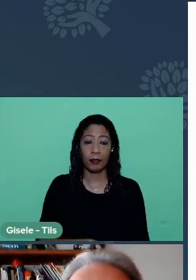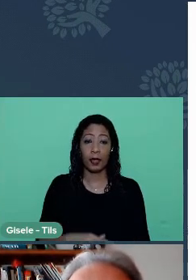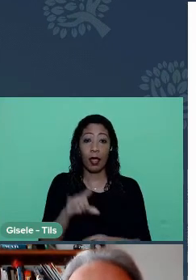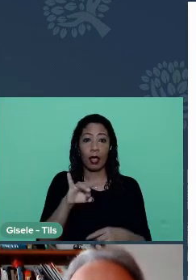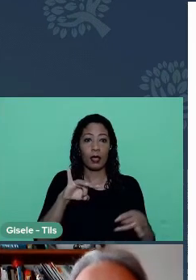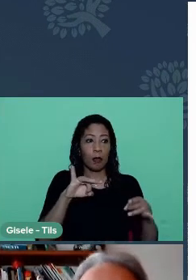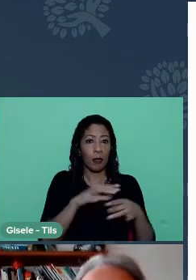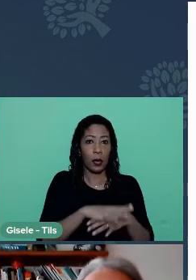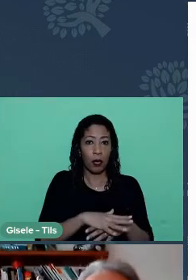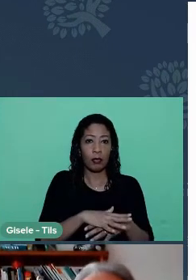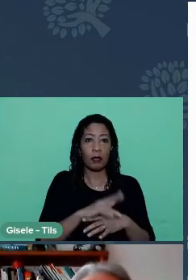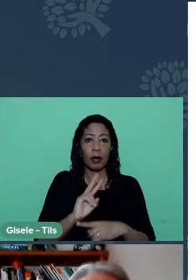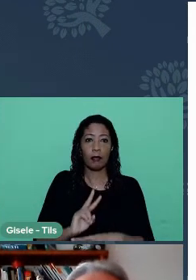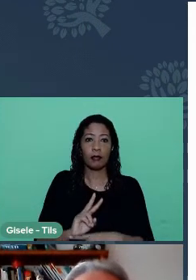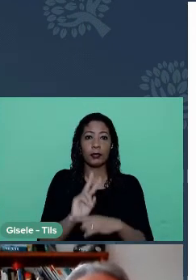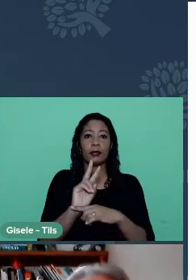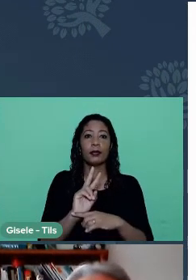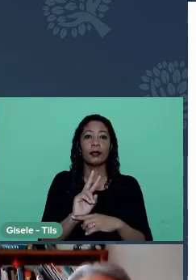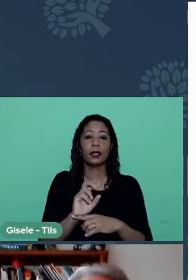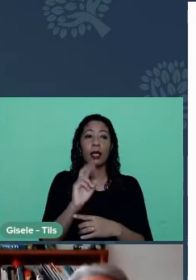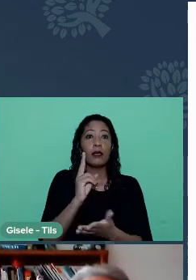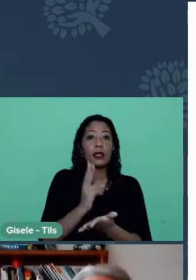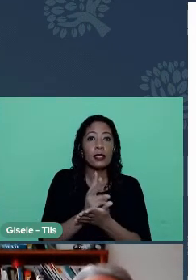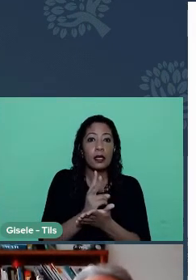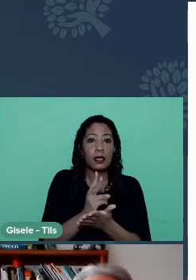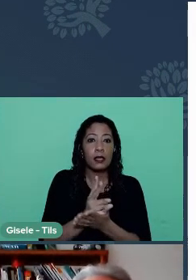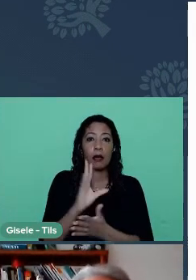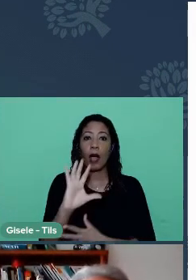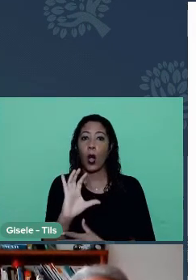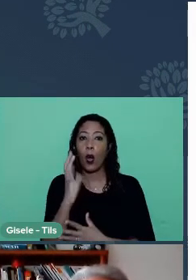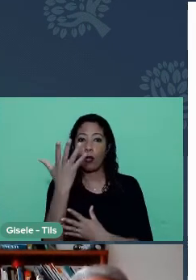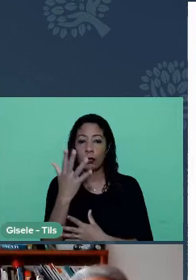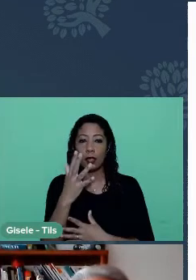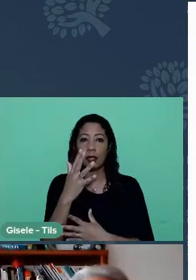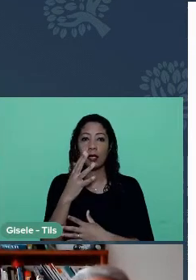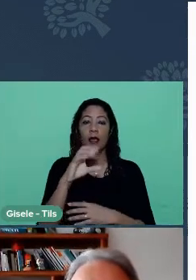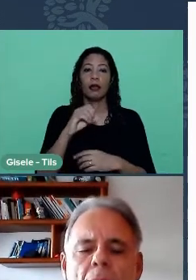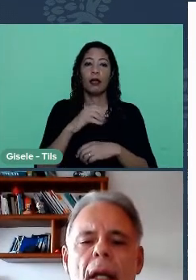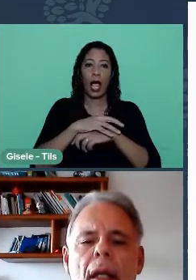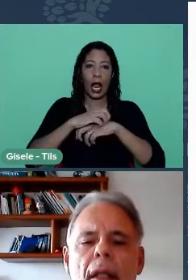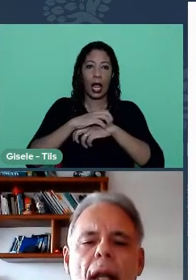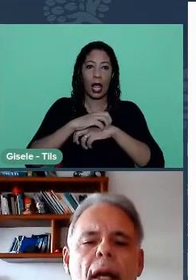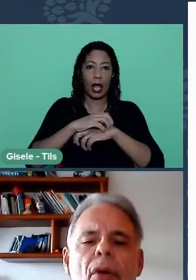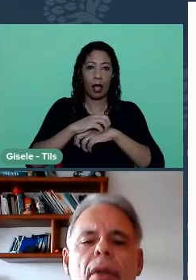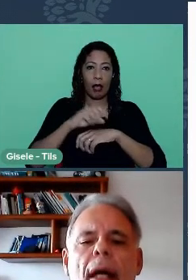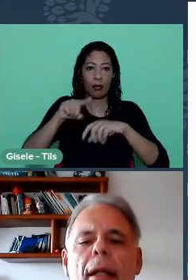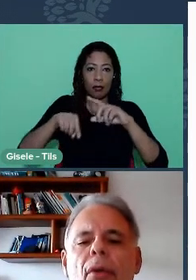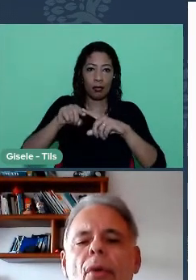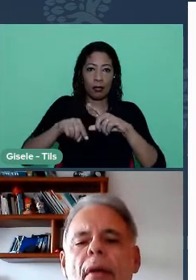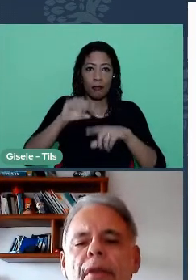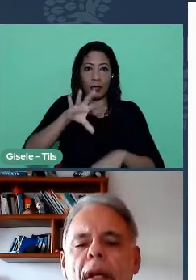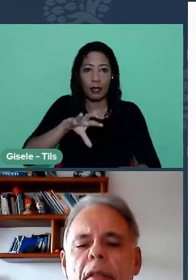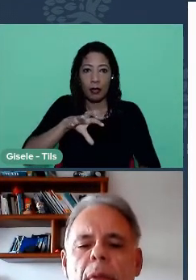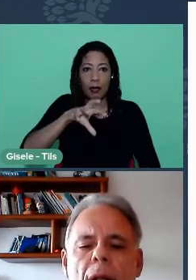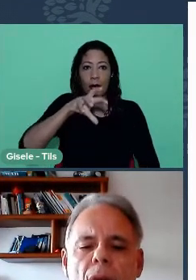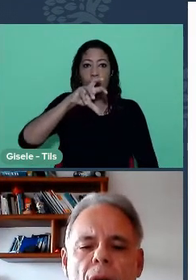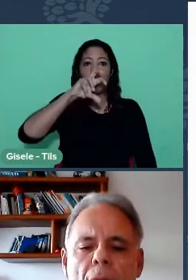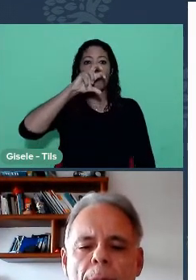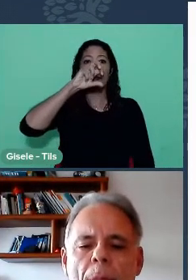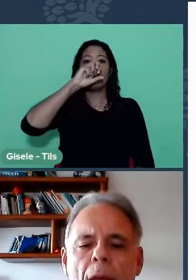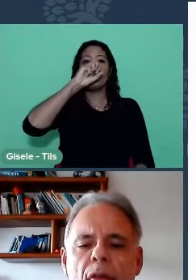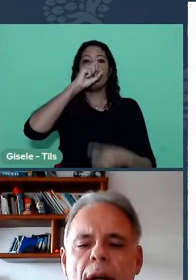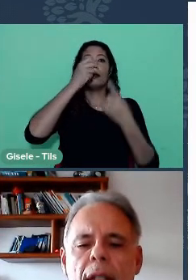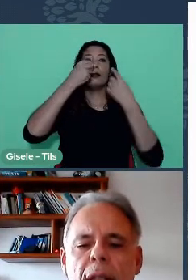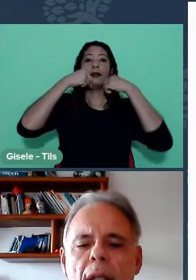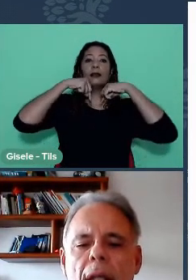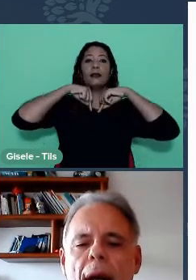reagir, e toda vez que esse antígeno ou essa substância alergênica entrar em contato com a via